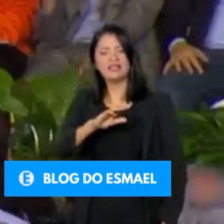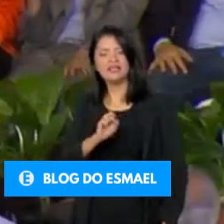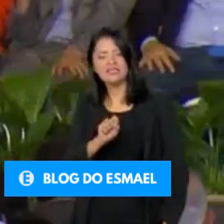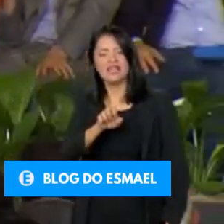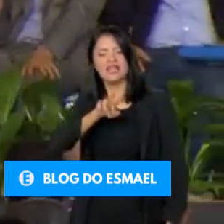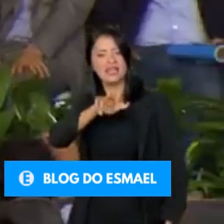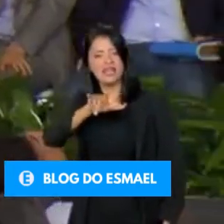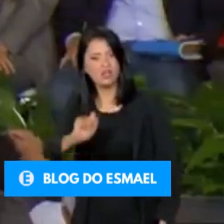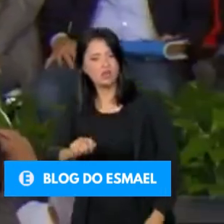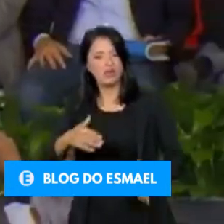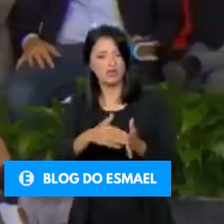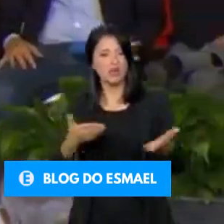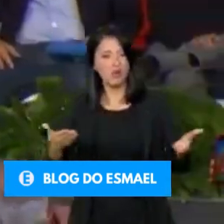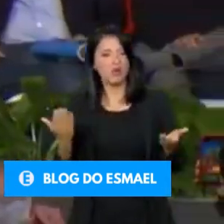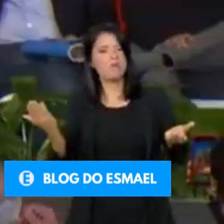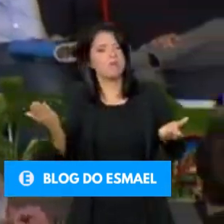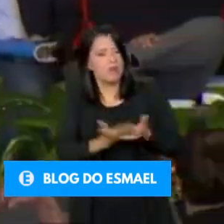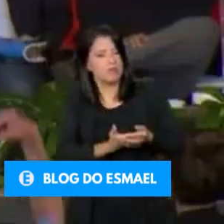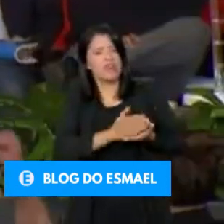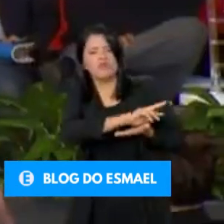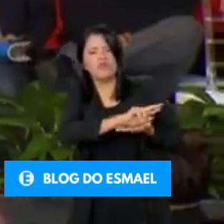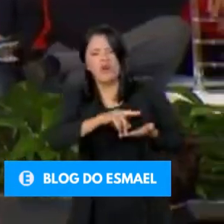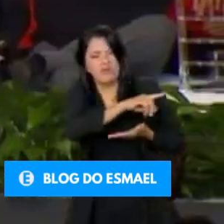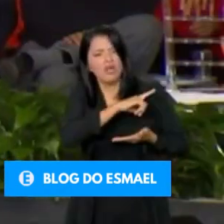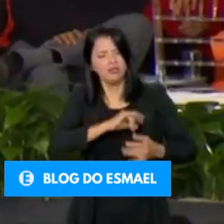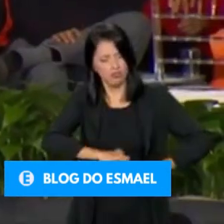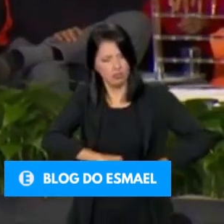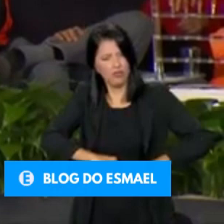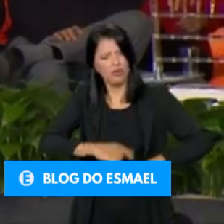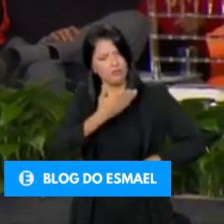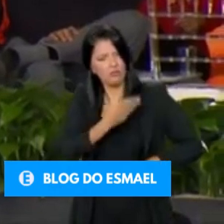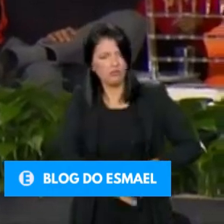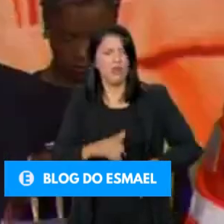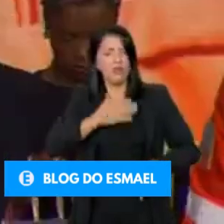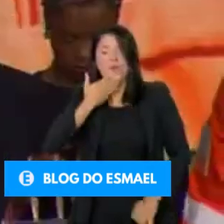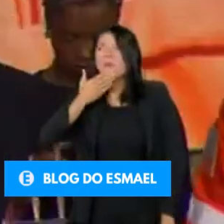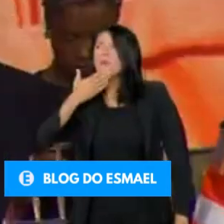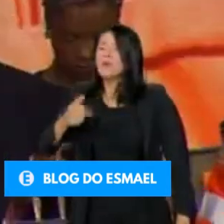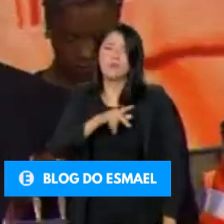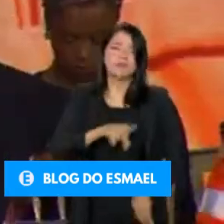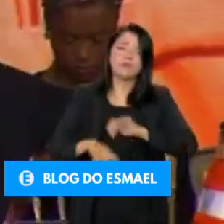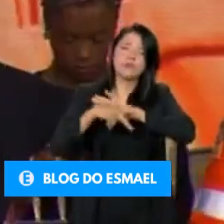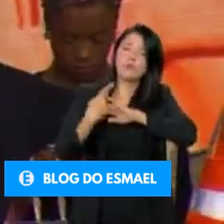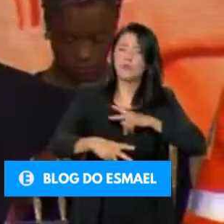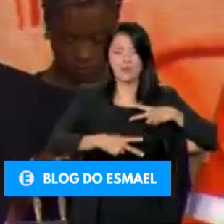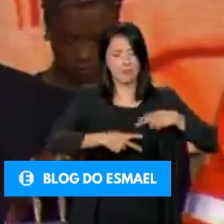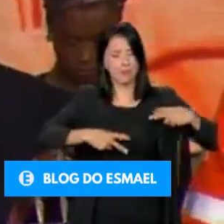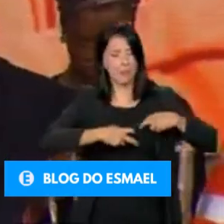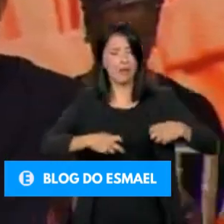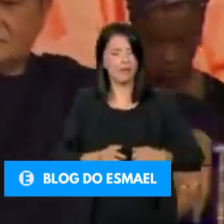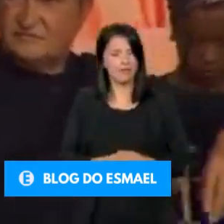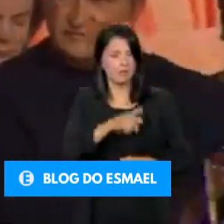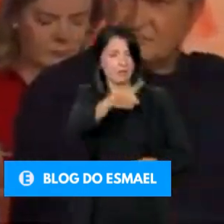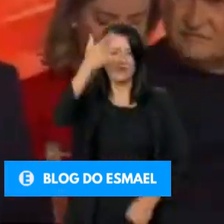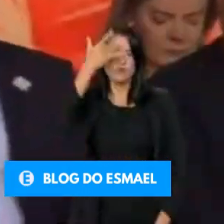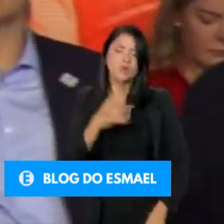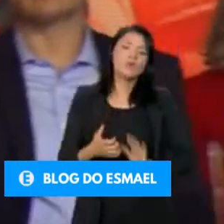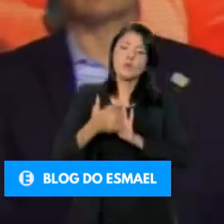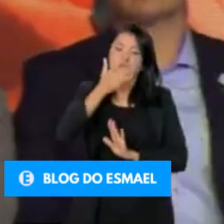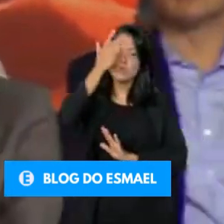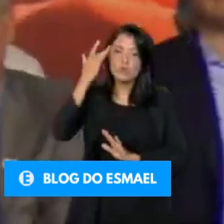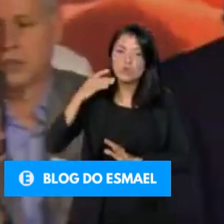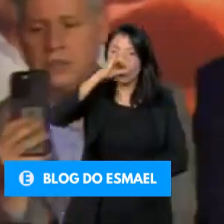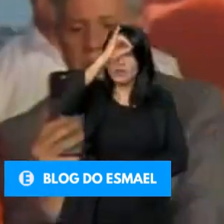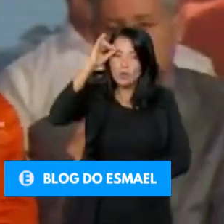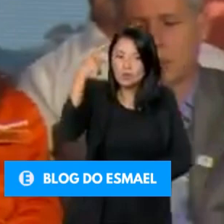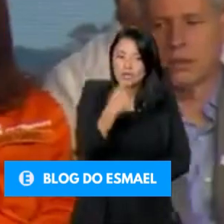ele está com muitos processos nas costas. Uma das pessoas que foi um dos melhores presidentes que a Petrobras já teve. Vocês não sabem quantas pessoas